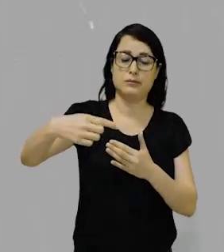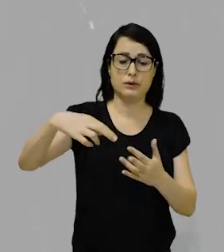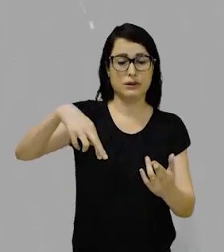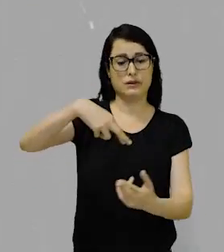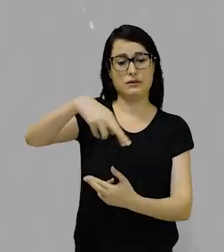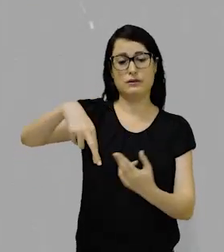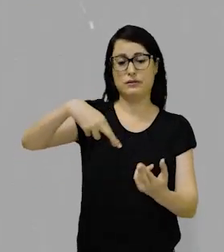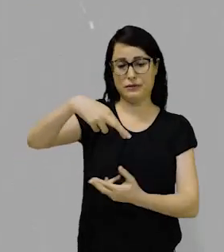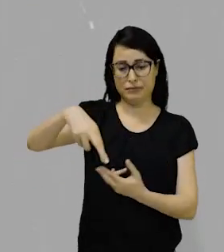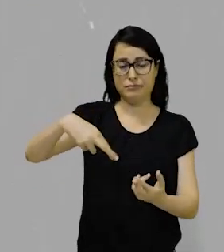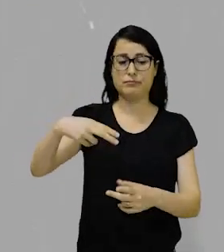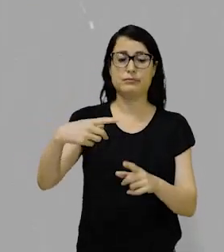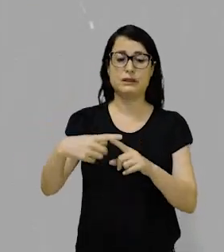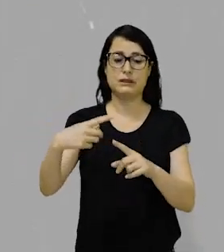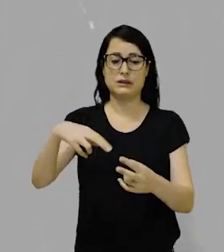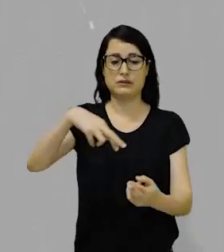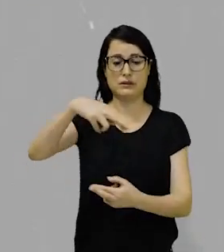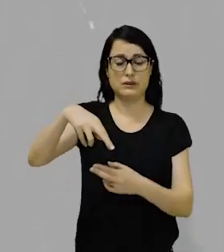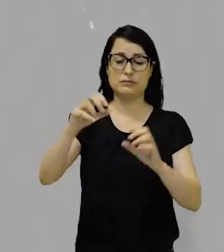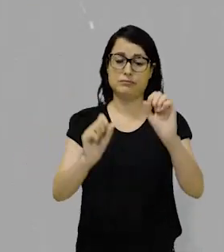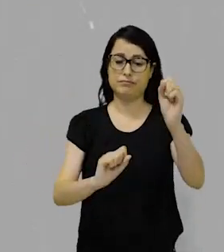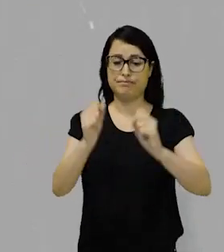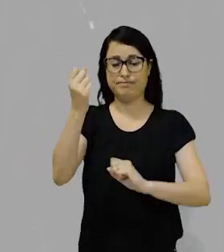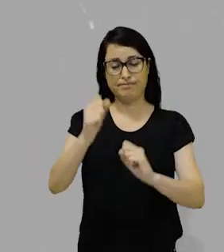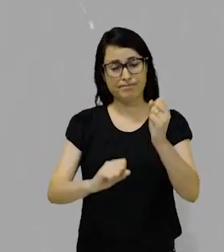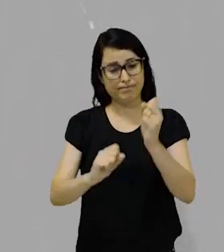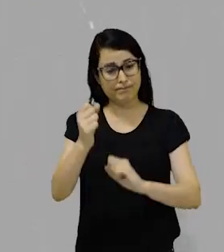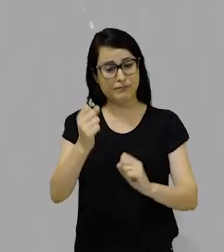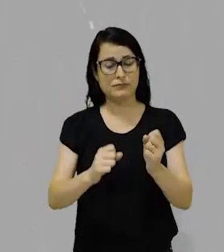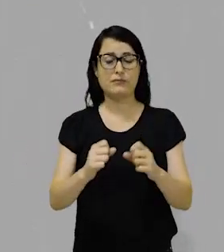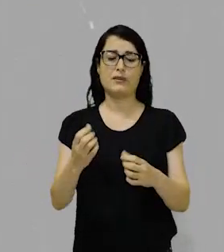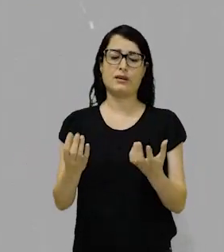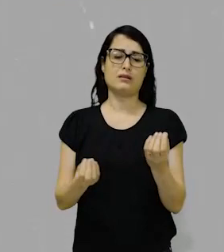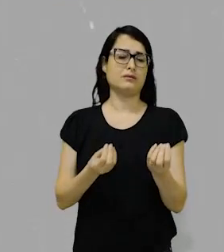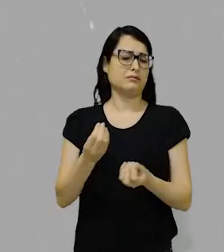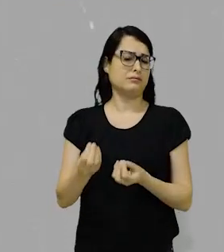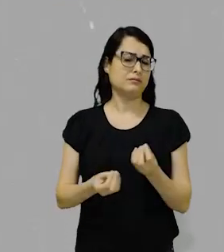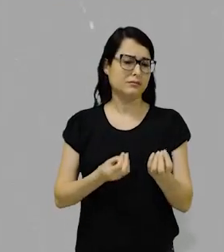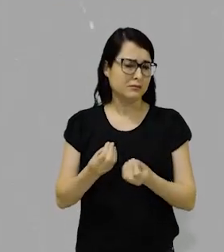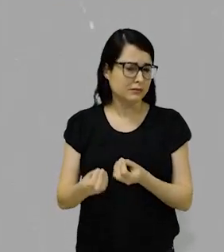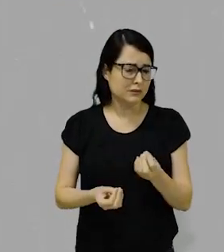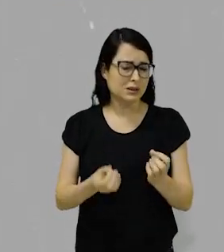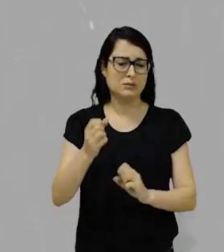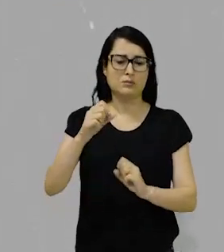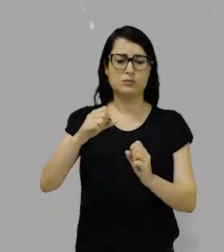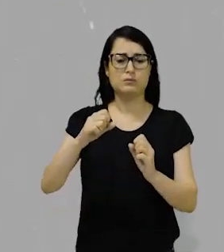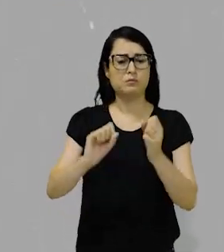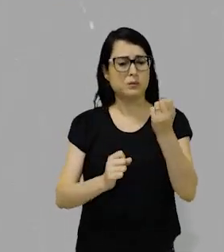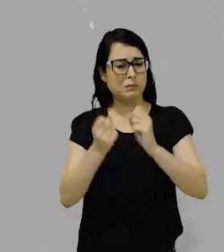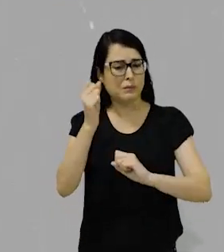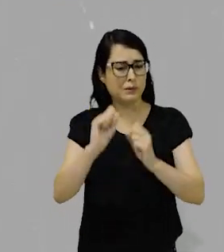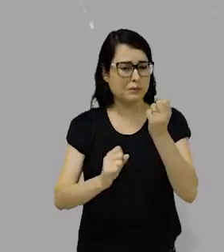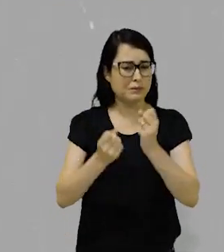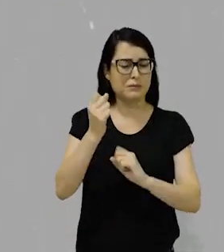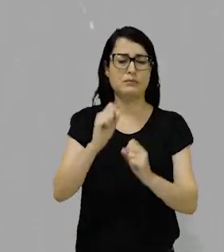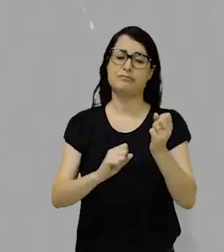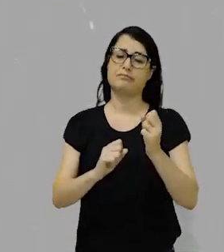revolução industrial em si, ela não apenas alterou, galera, a forma de produção, aumentou em escala, mas ela